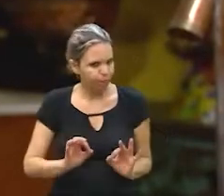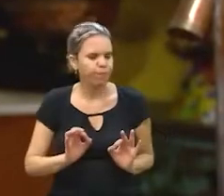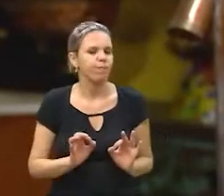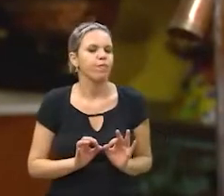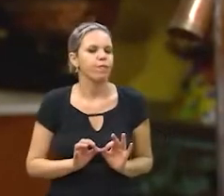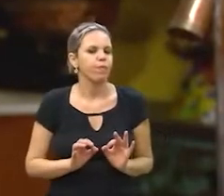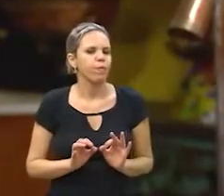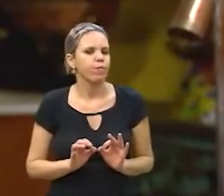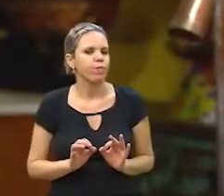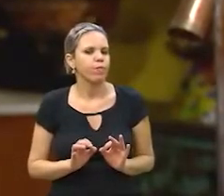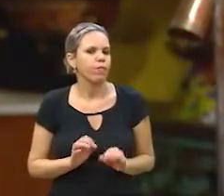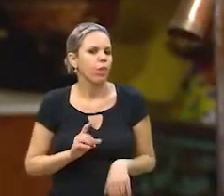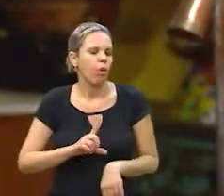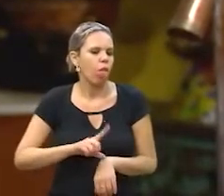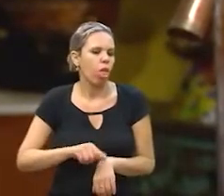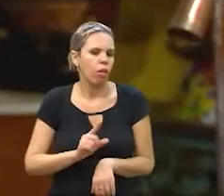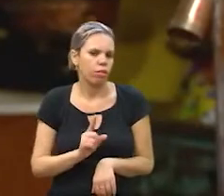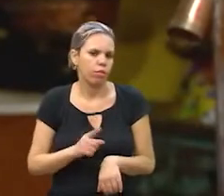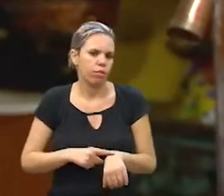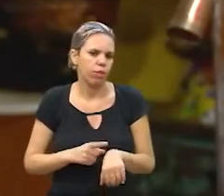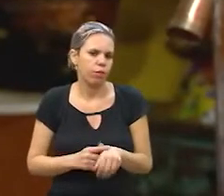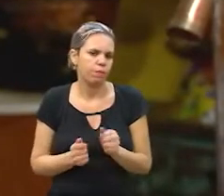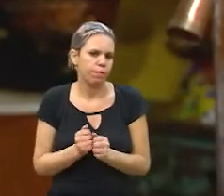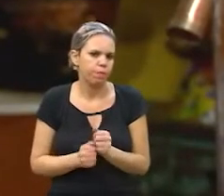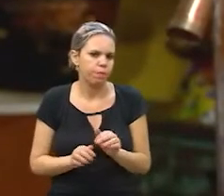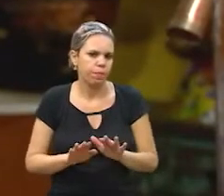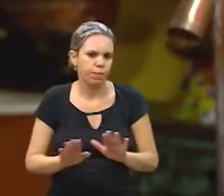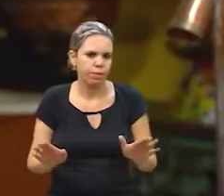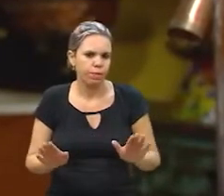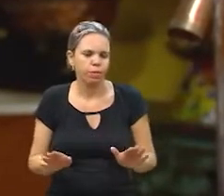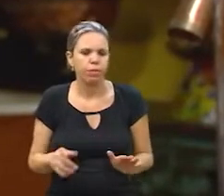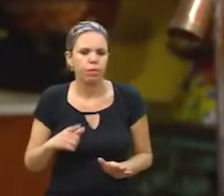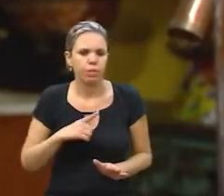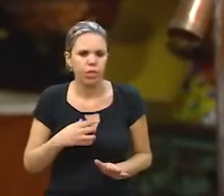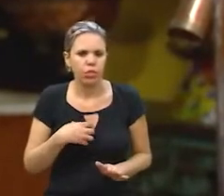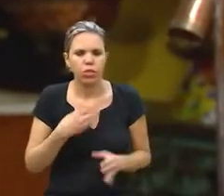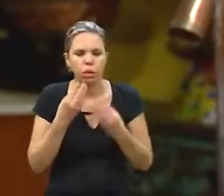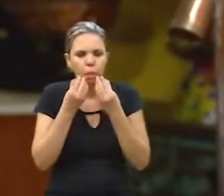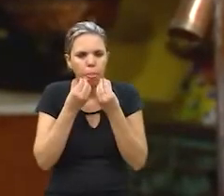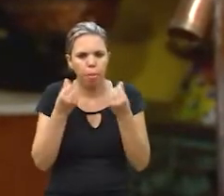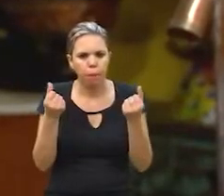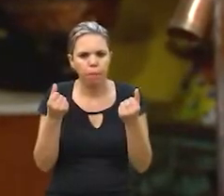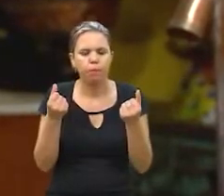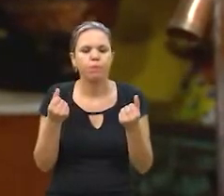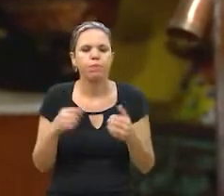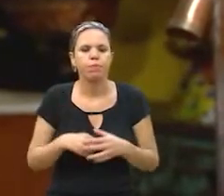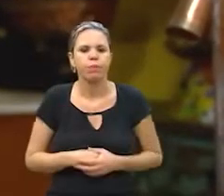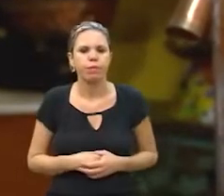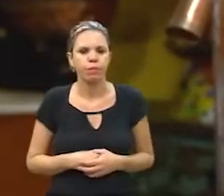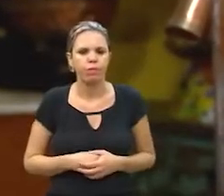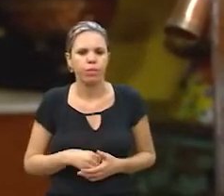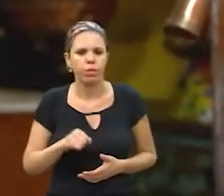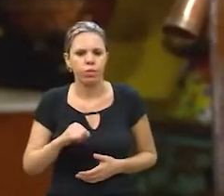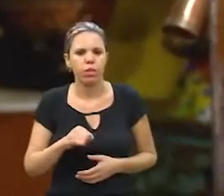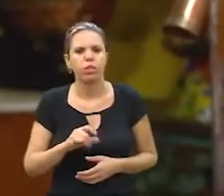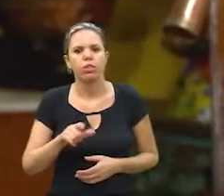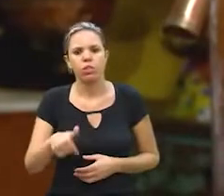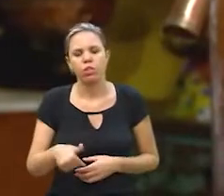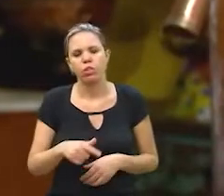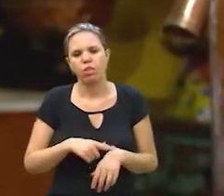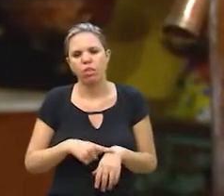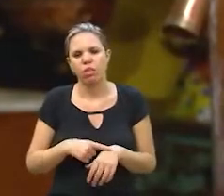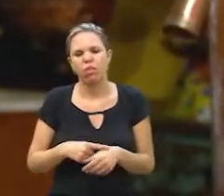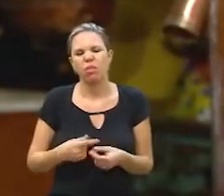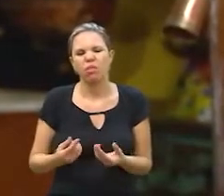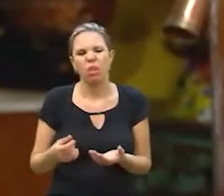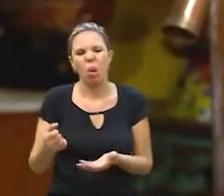Para não passar do ponto do risoto, porque tipo assim, o risoto você tem que sentir o gosto de tudo ali envolvido, mas também se você deixar ele passar do ponto, vira uma